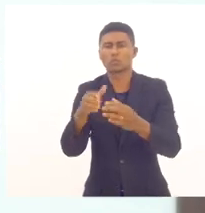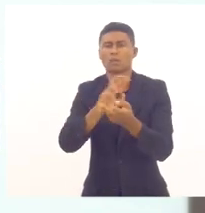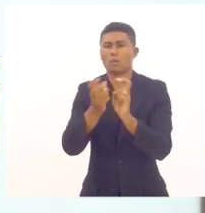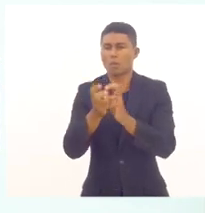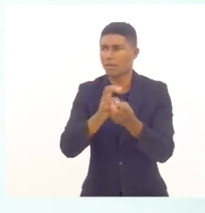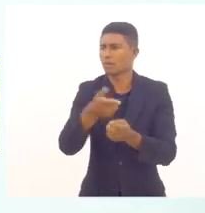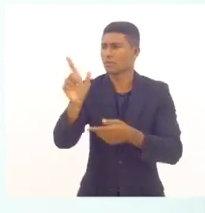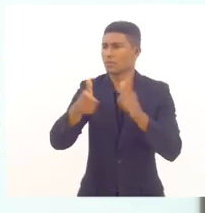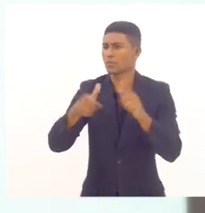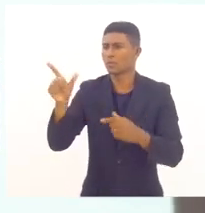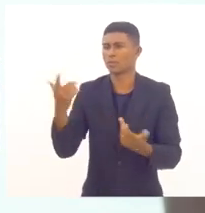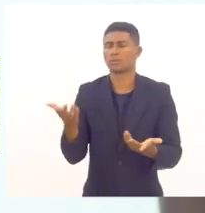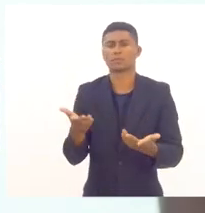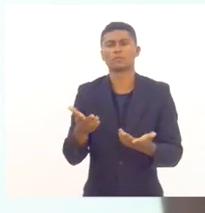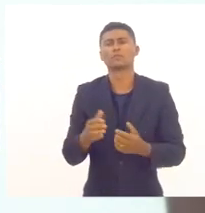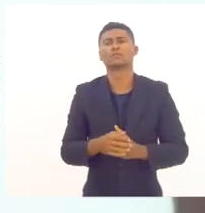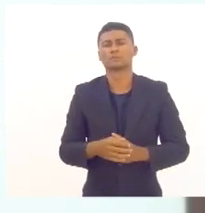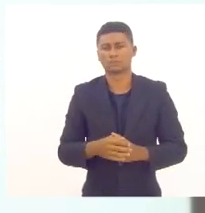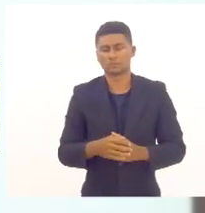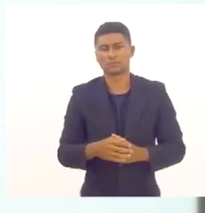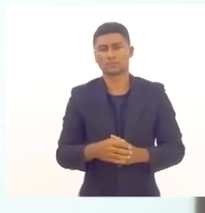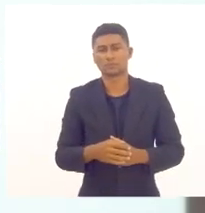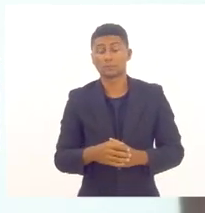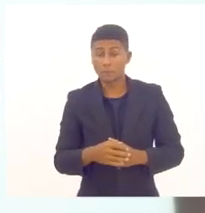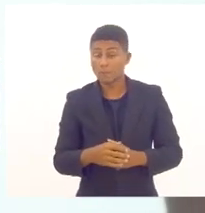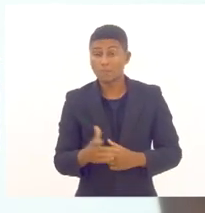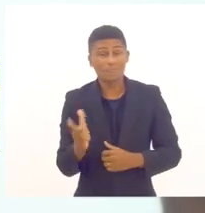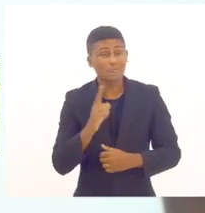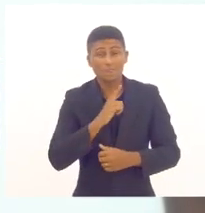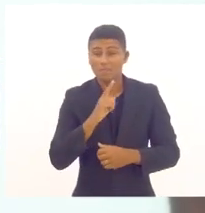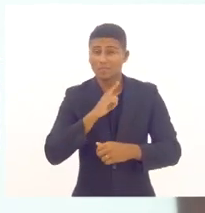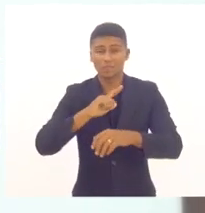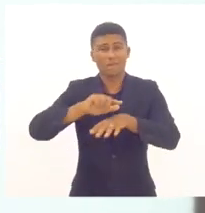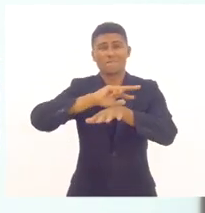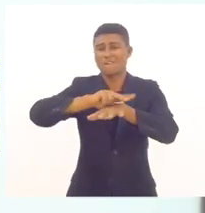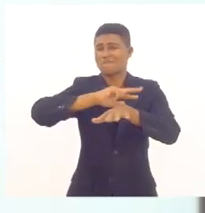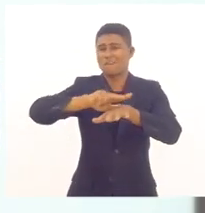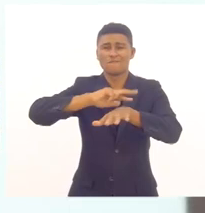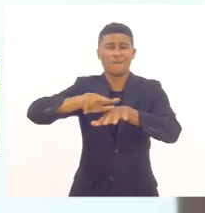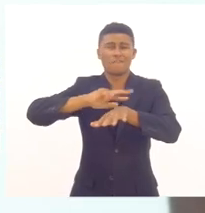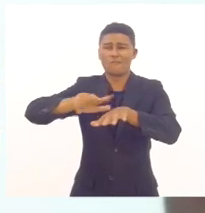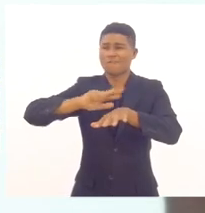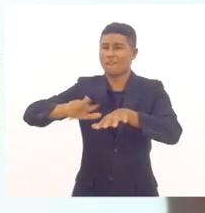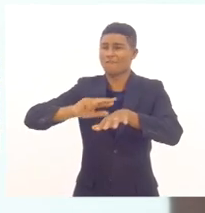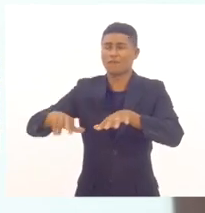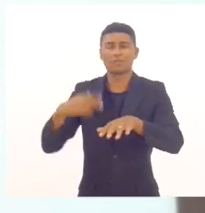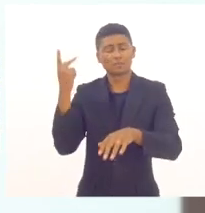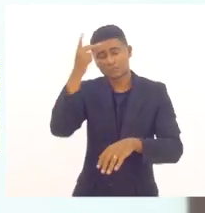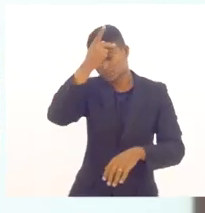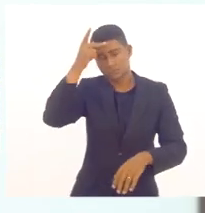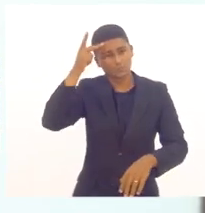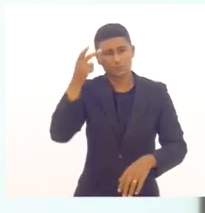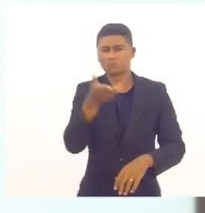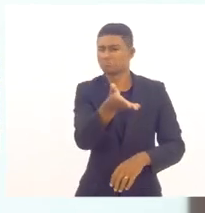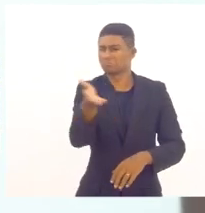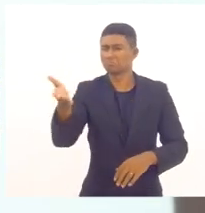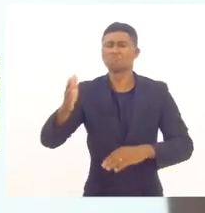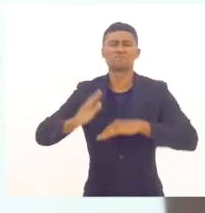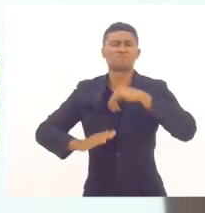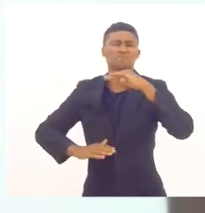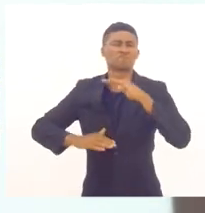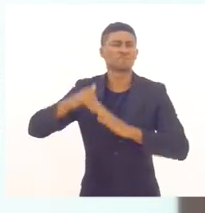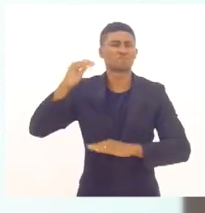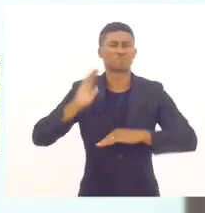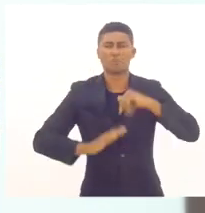capoeira e leis. Tem uma diversidade com pessoas extremamente competentes, com